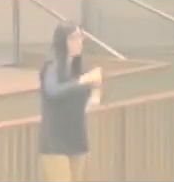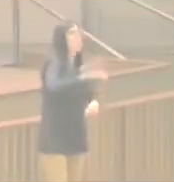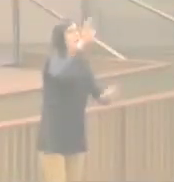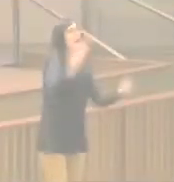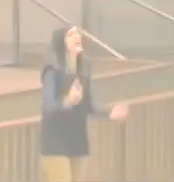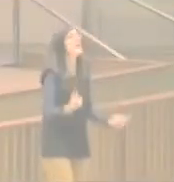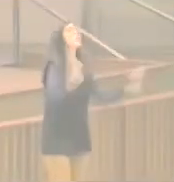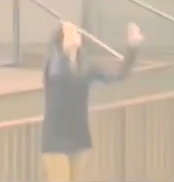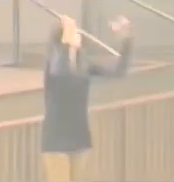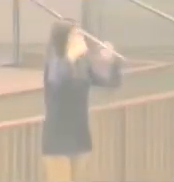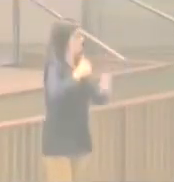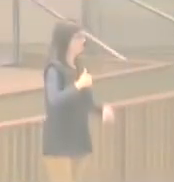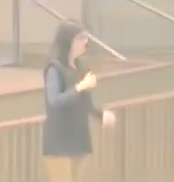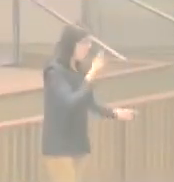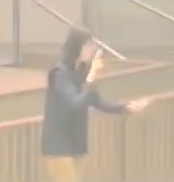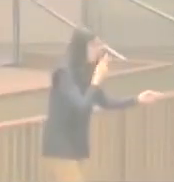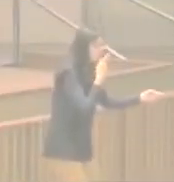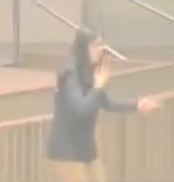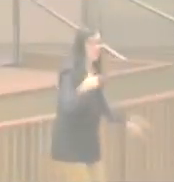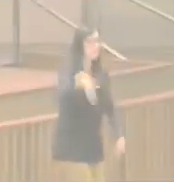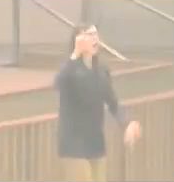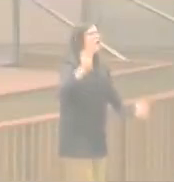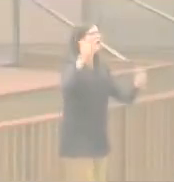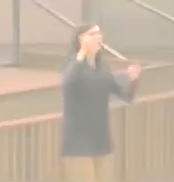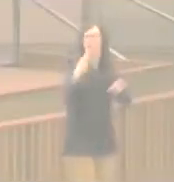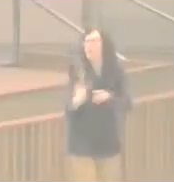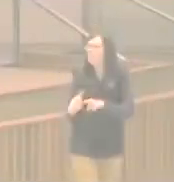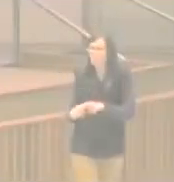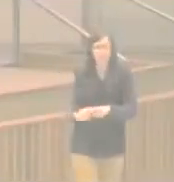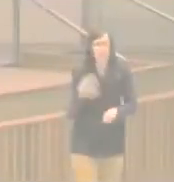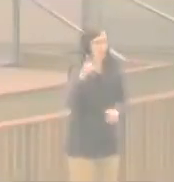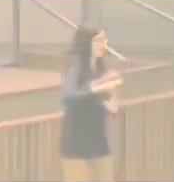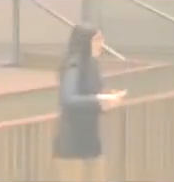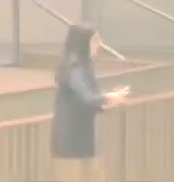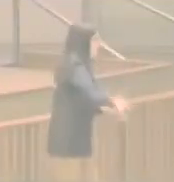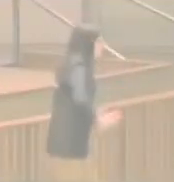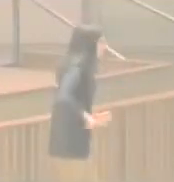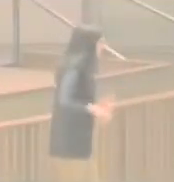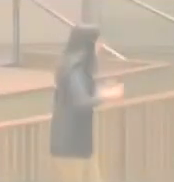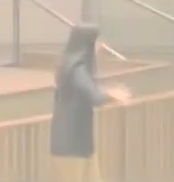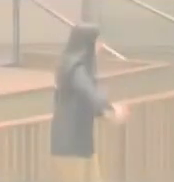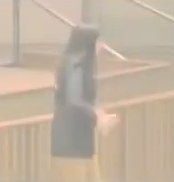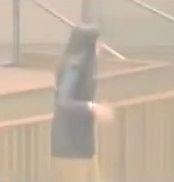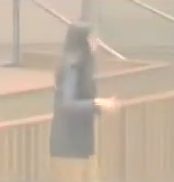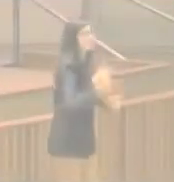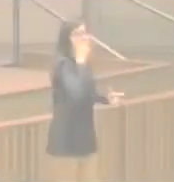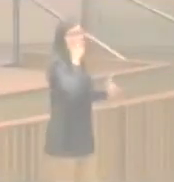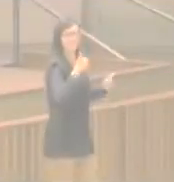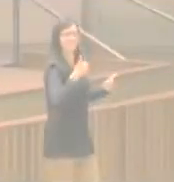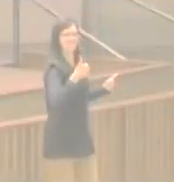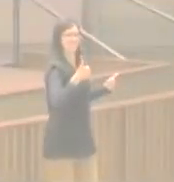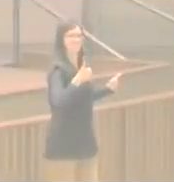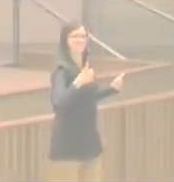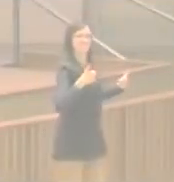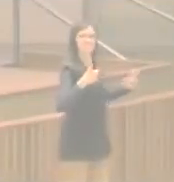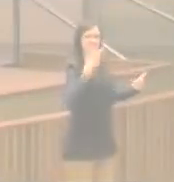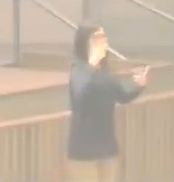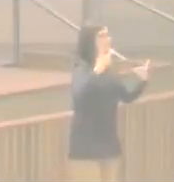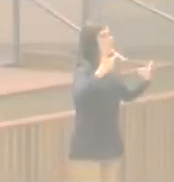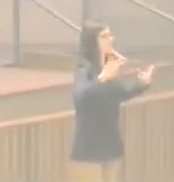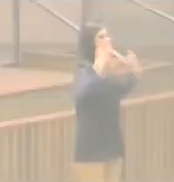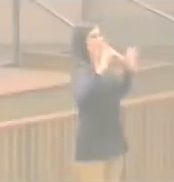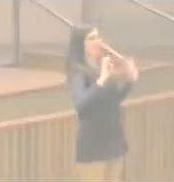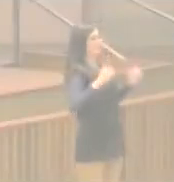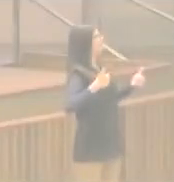que eu conheço. E ele diz: por quê? Porque se roubam tanto assim, ele consegue ser desse jeito, é porque tem muita coisa aqui.